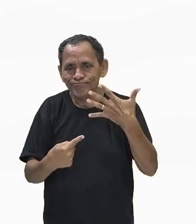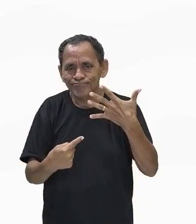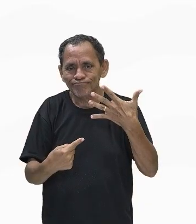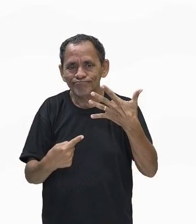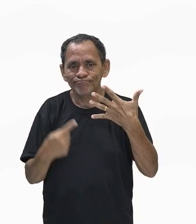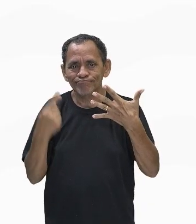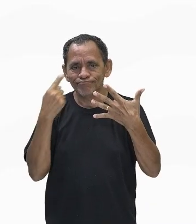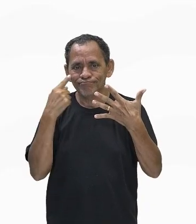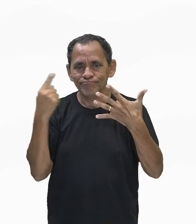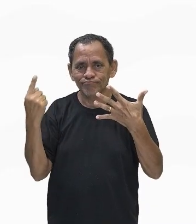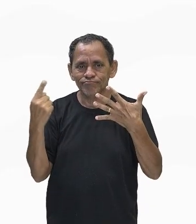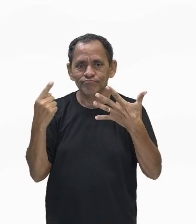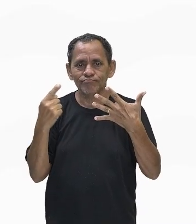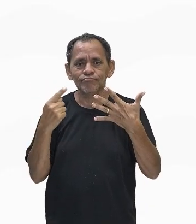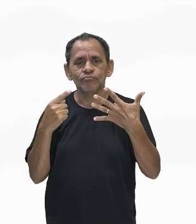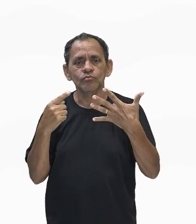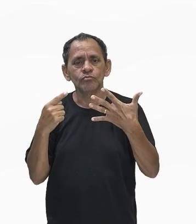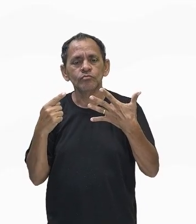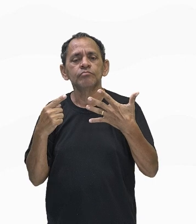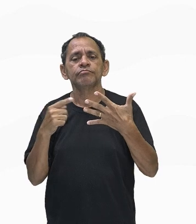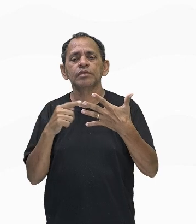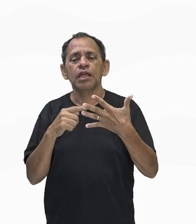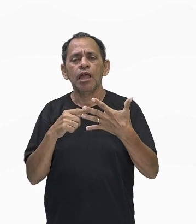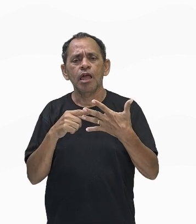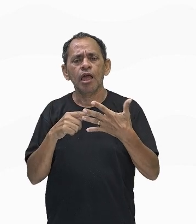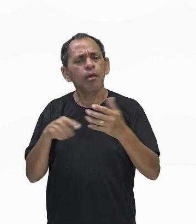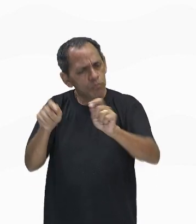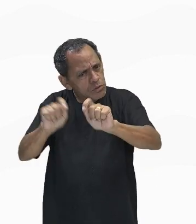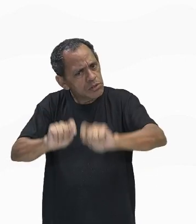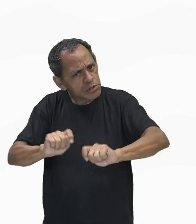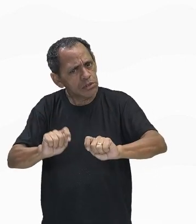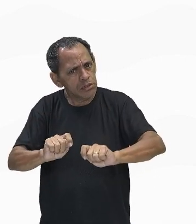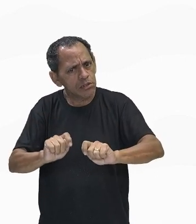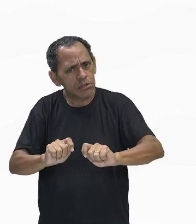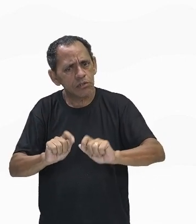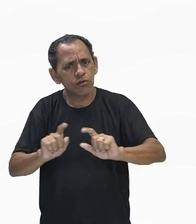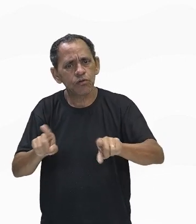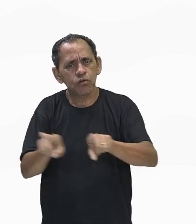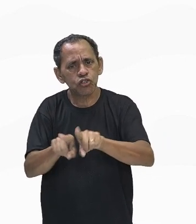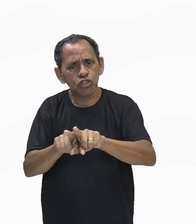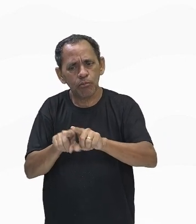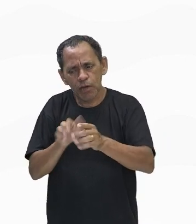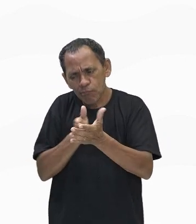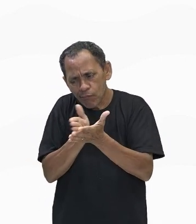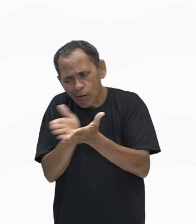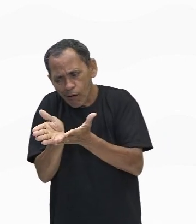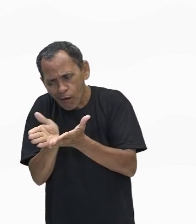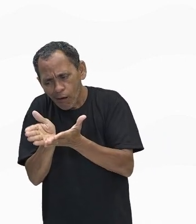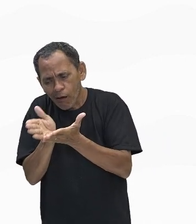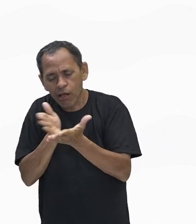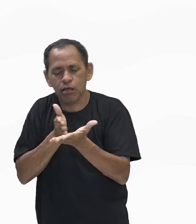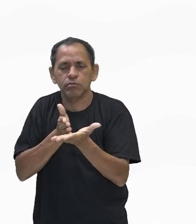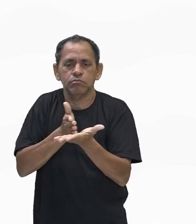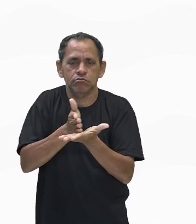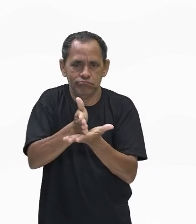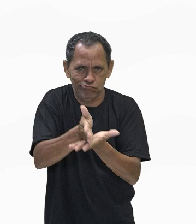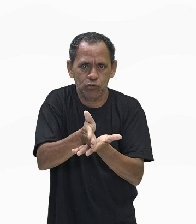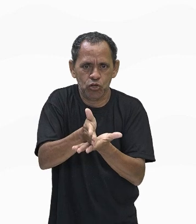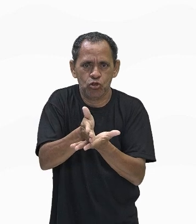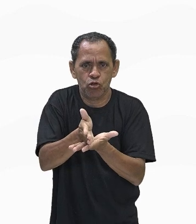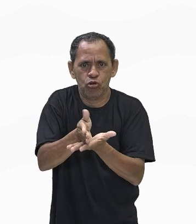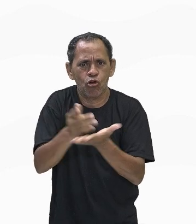só. É possível também corrigir a rota, né? Então, aprenda que não há nada